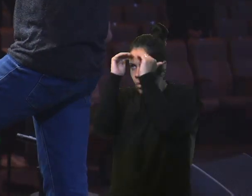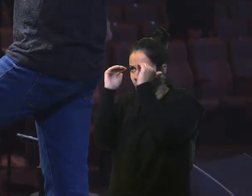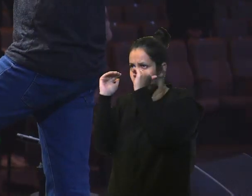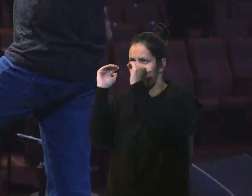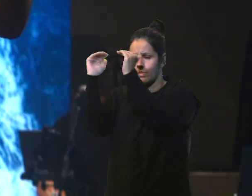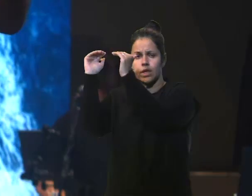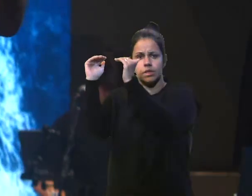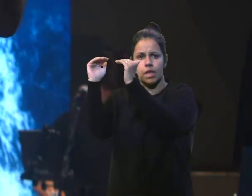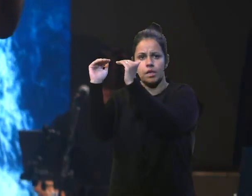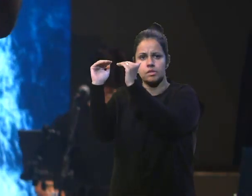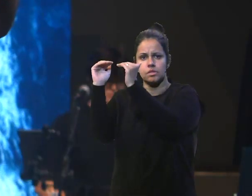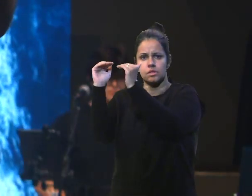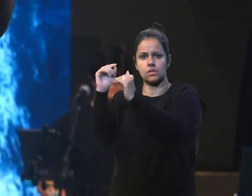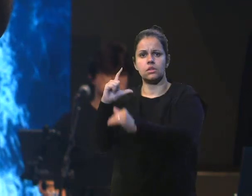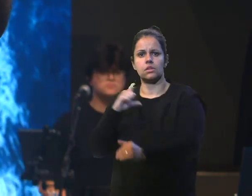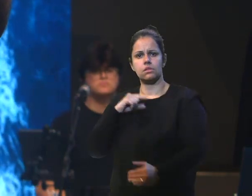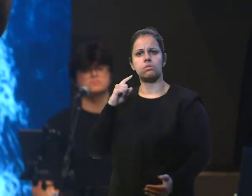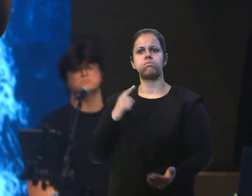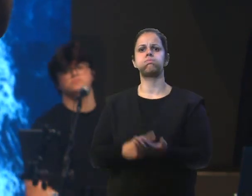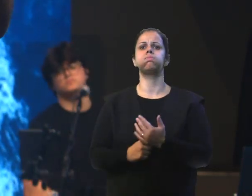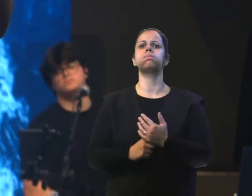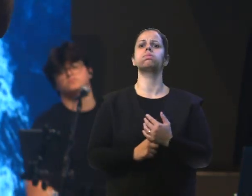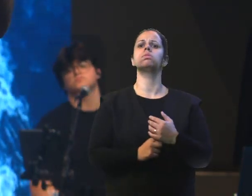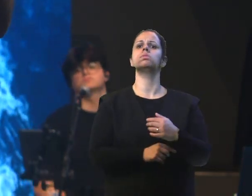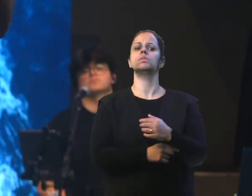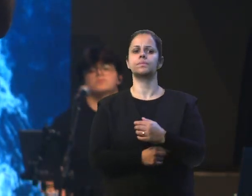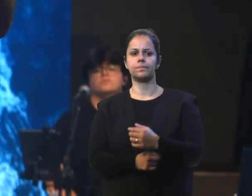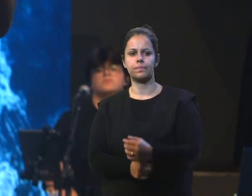mas ele também é comprometido.